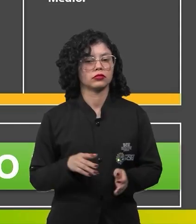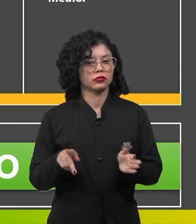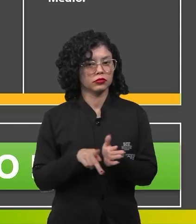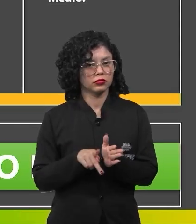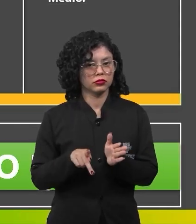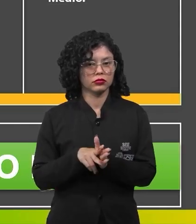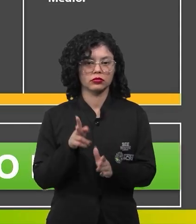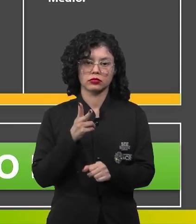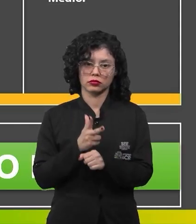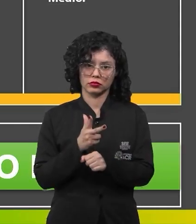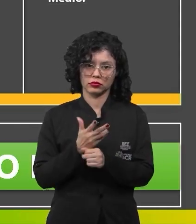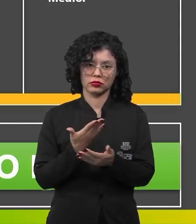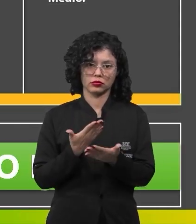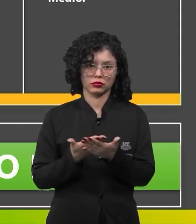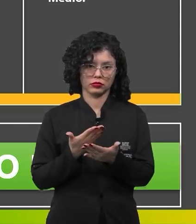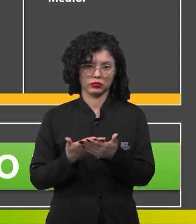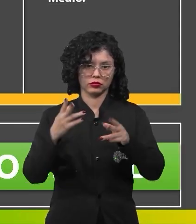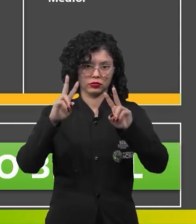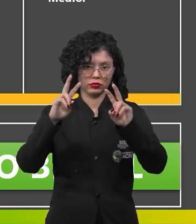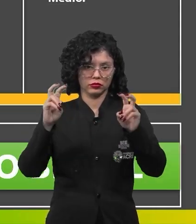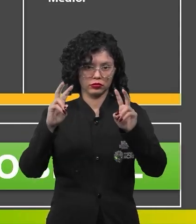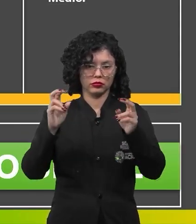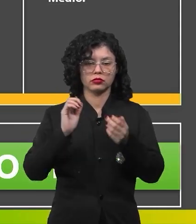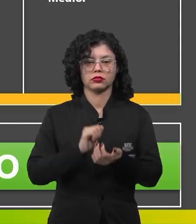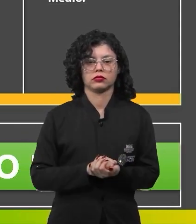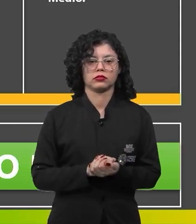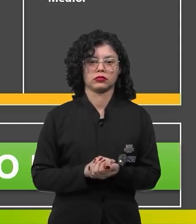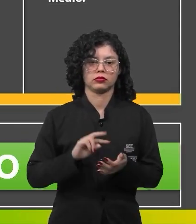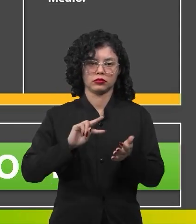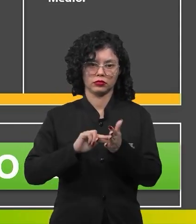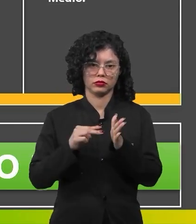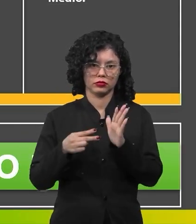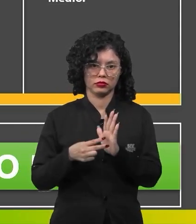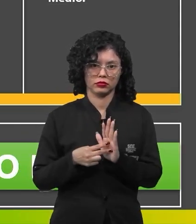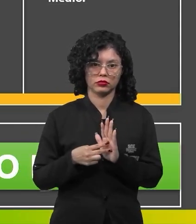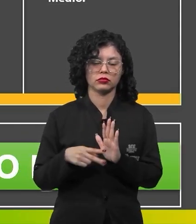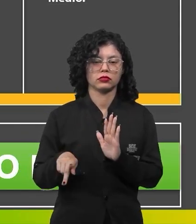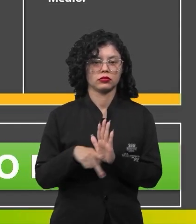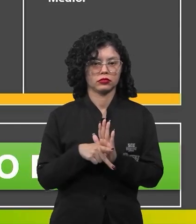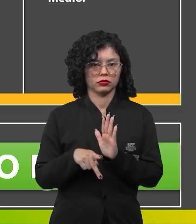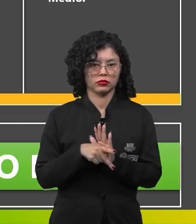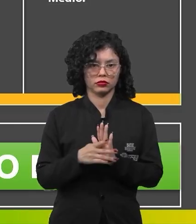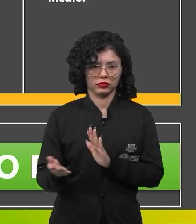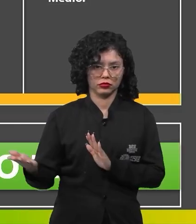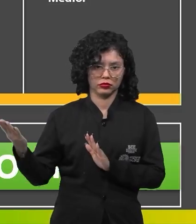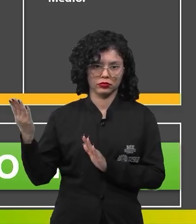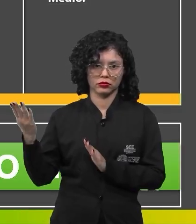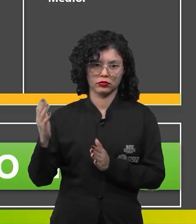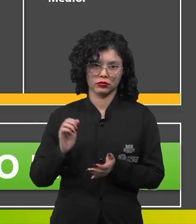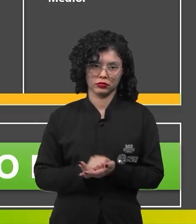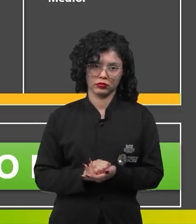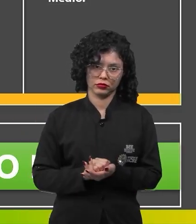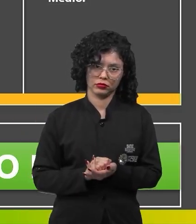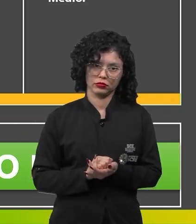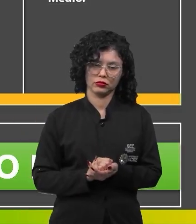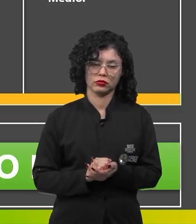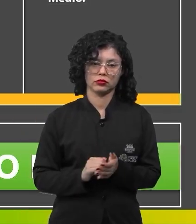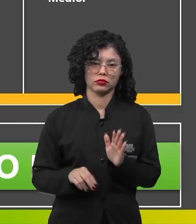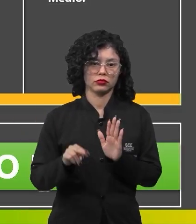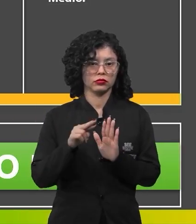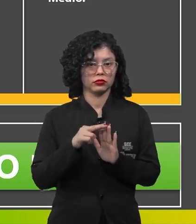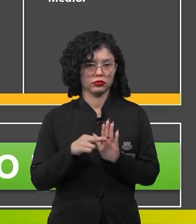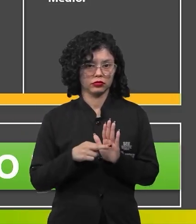primeiro vídeo, eu atribuí uma ênfase significativa justamente a esse lamentável fato